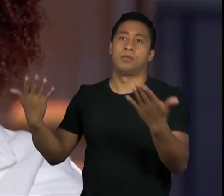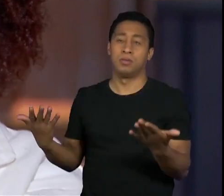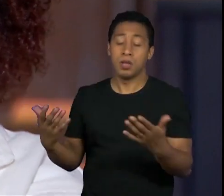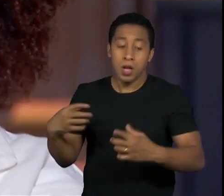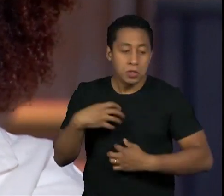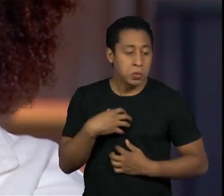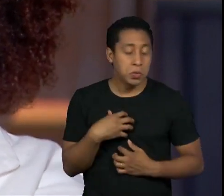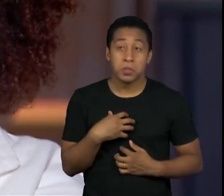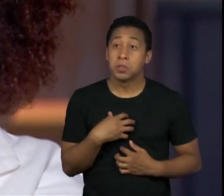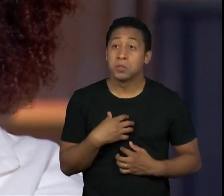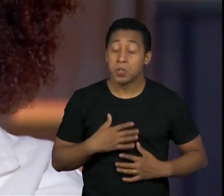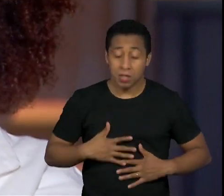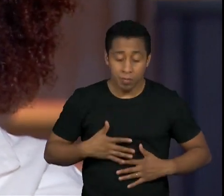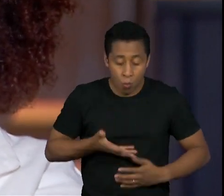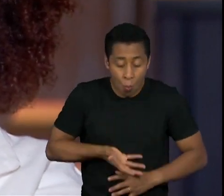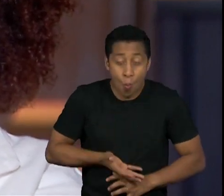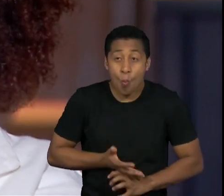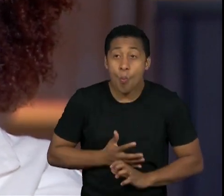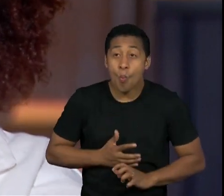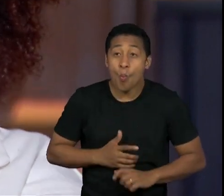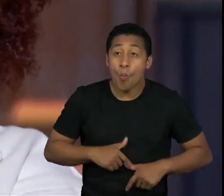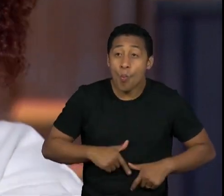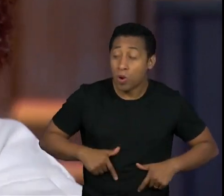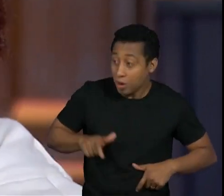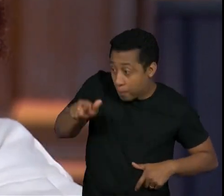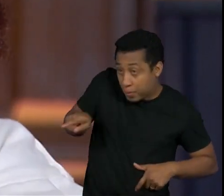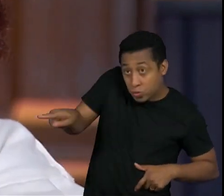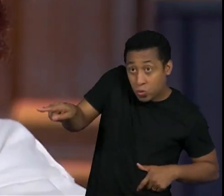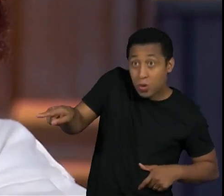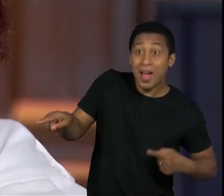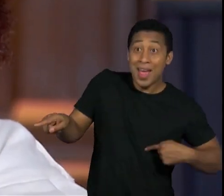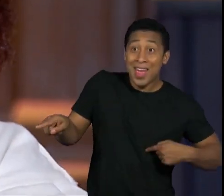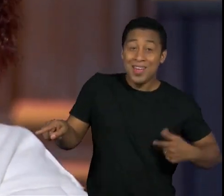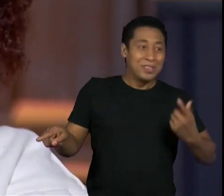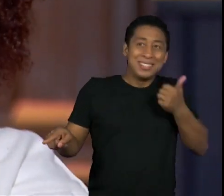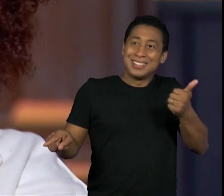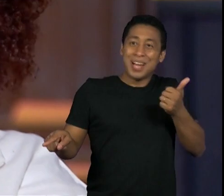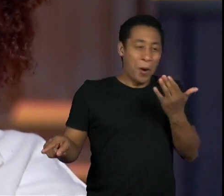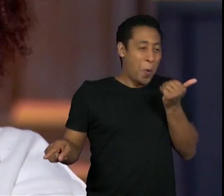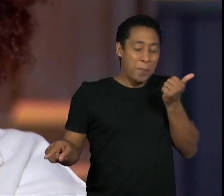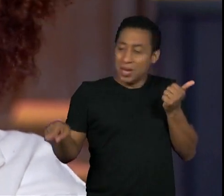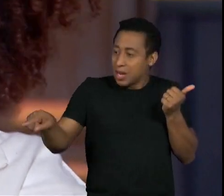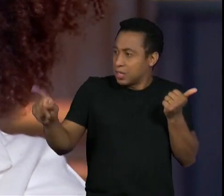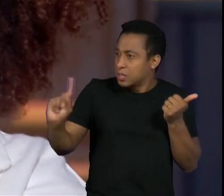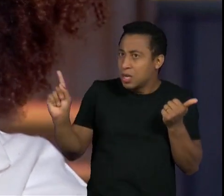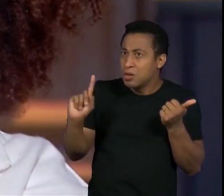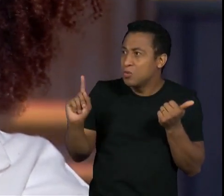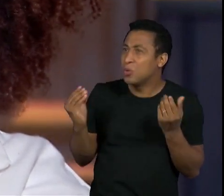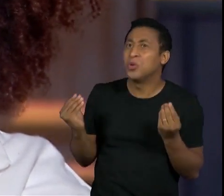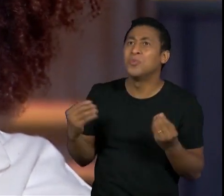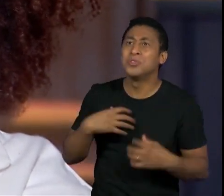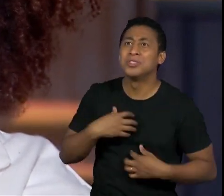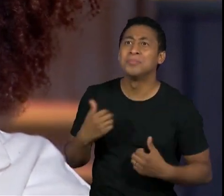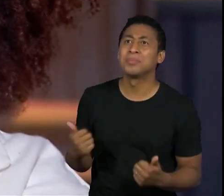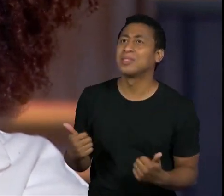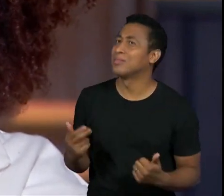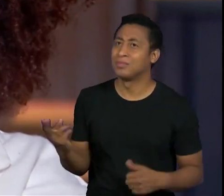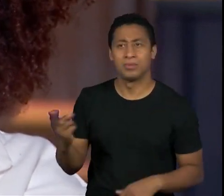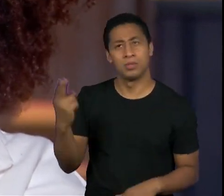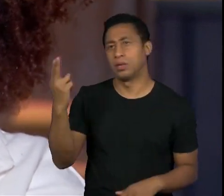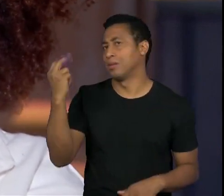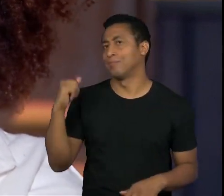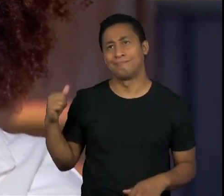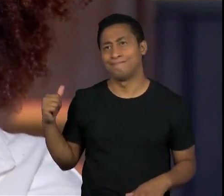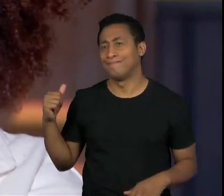bem com a barriga vazia da pessoa que está do seu lado, com a escassez, que é cenário de todas as cidades no Brasil, né? Não